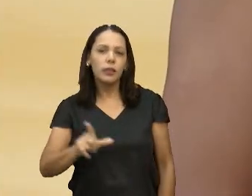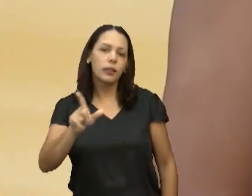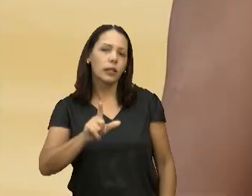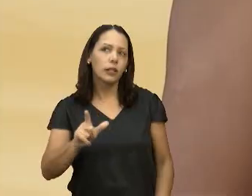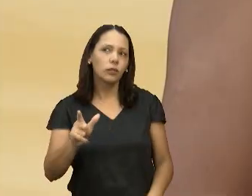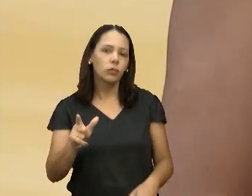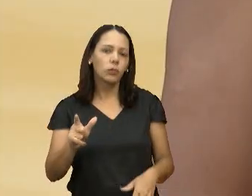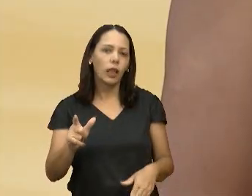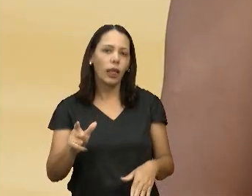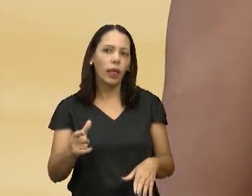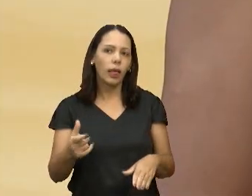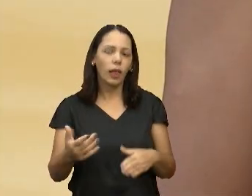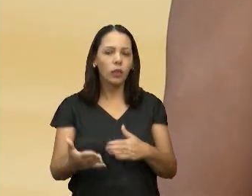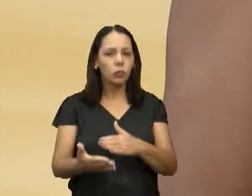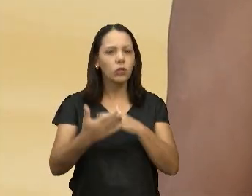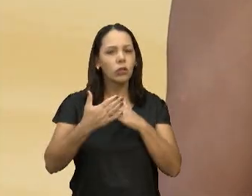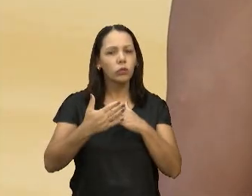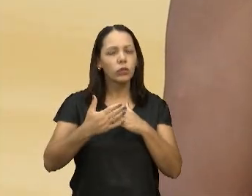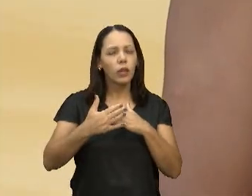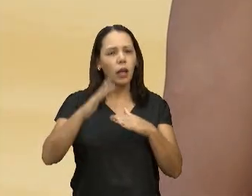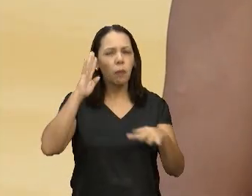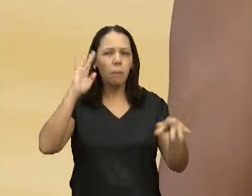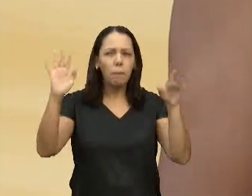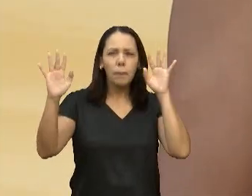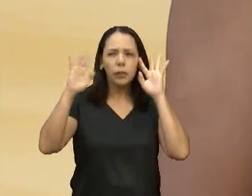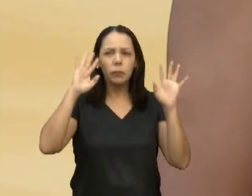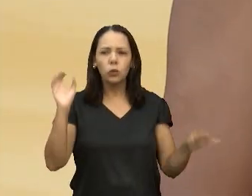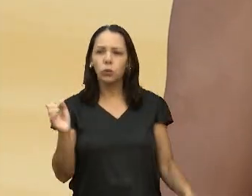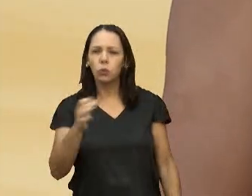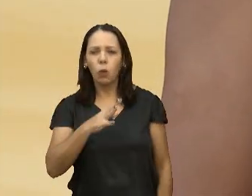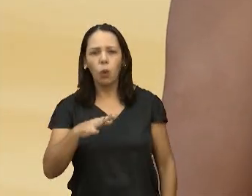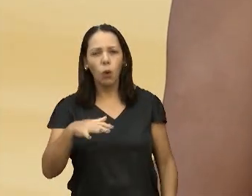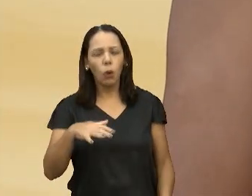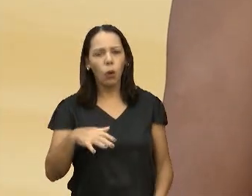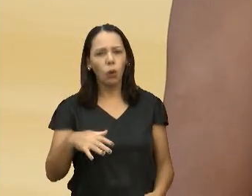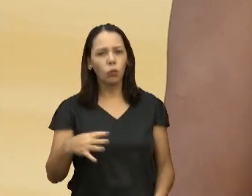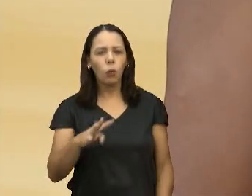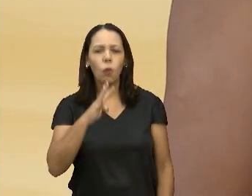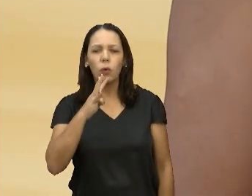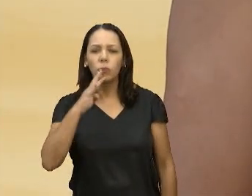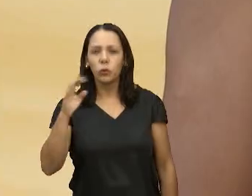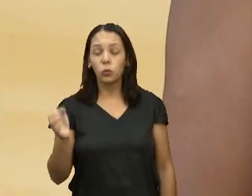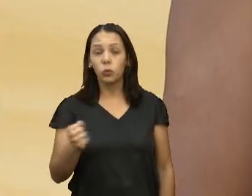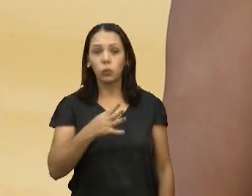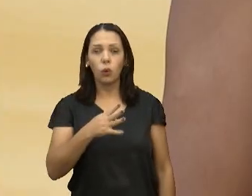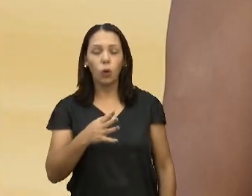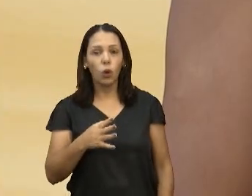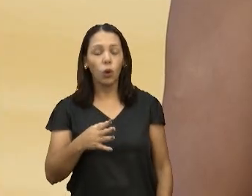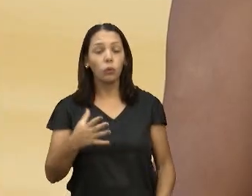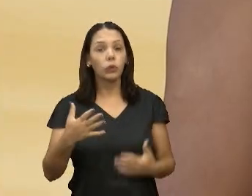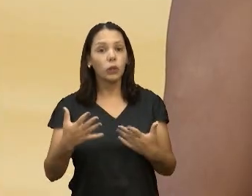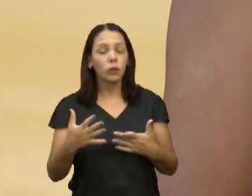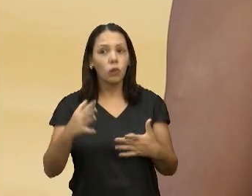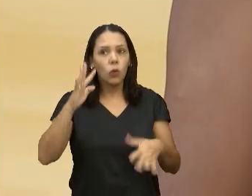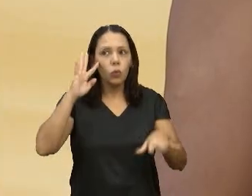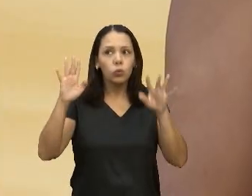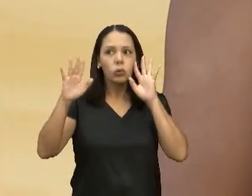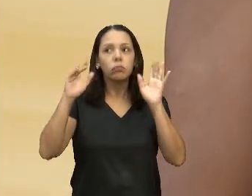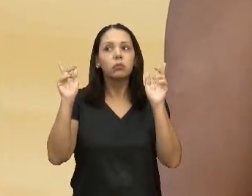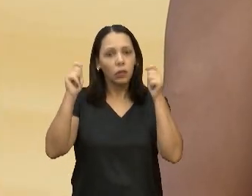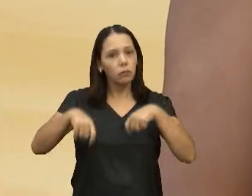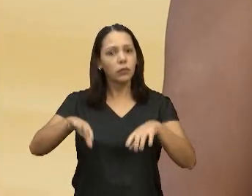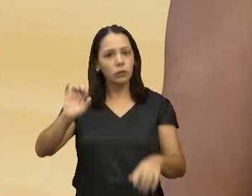perspectivas novas para as pessoas, sabe? Você conhece outros mundos, outras realidades, e você vê que os seus sonhos são possíveis,